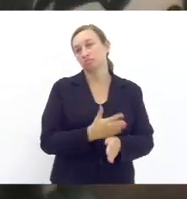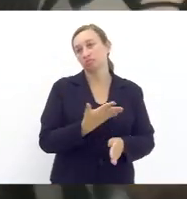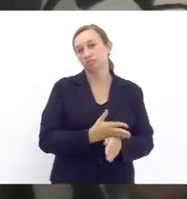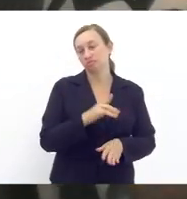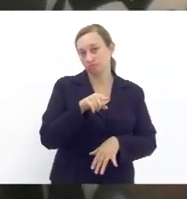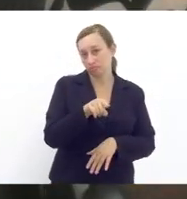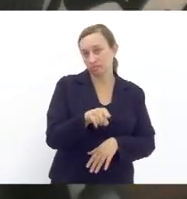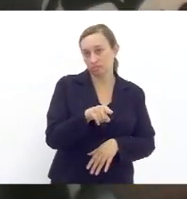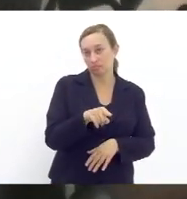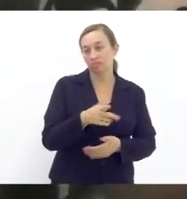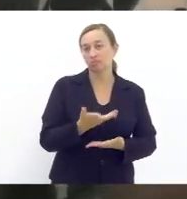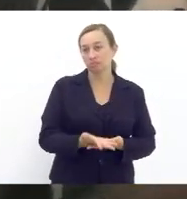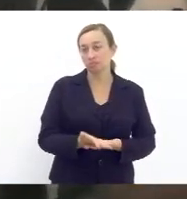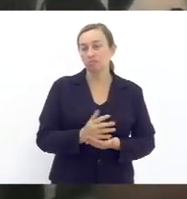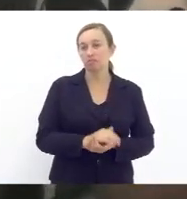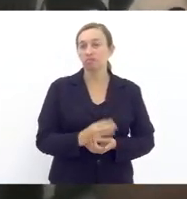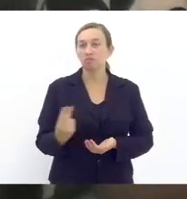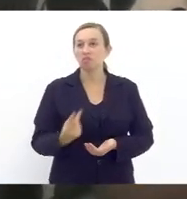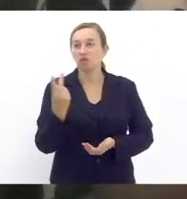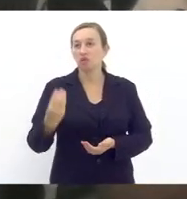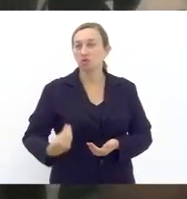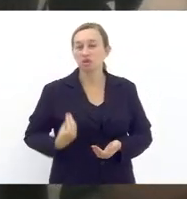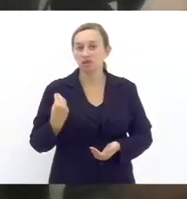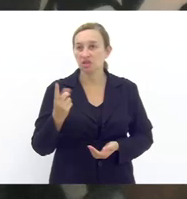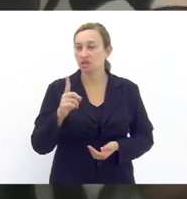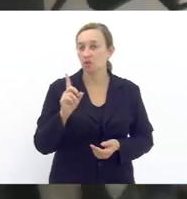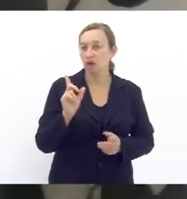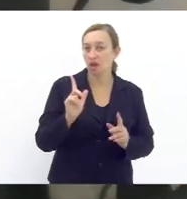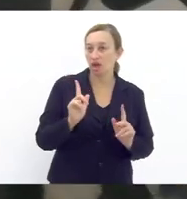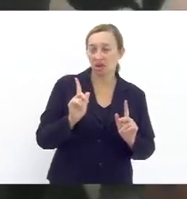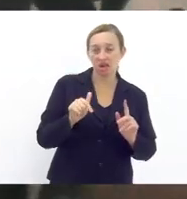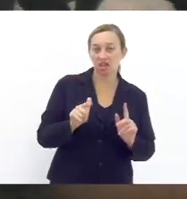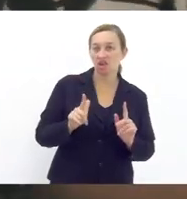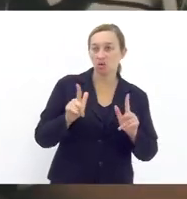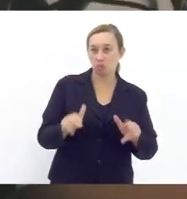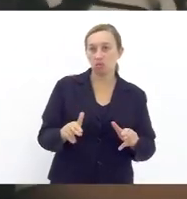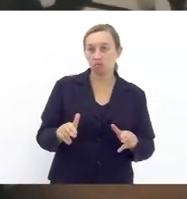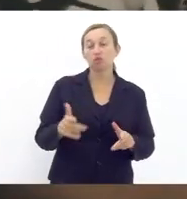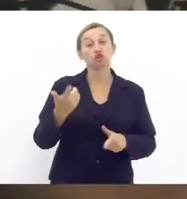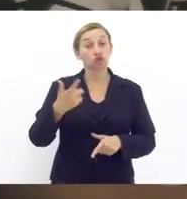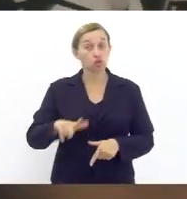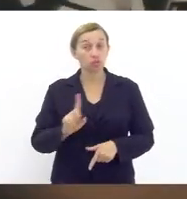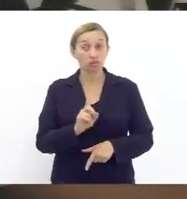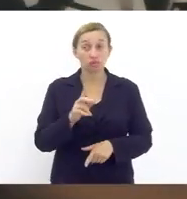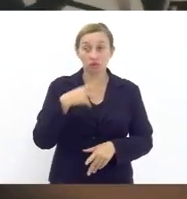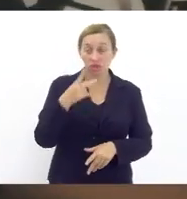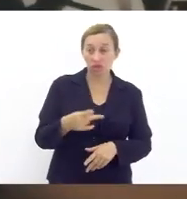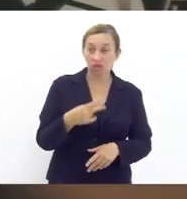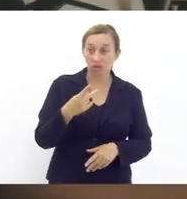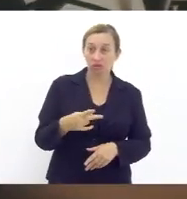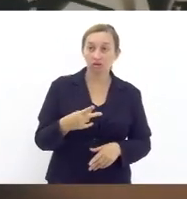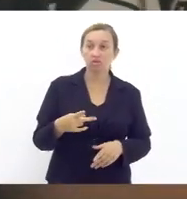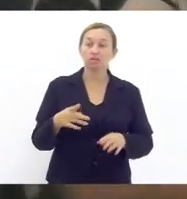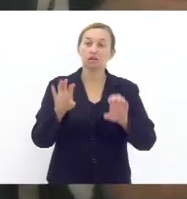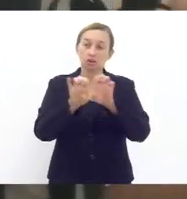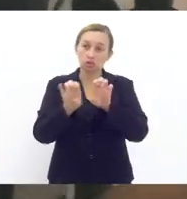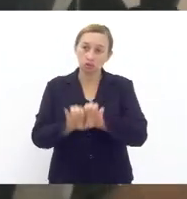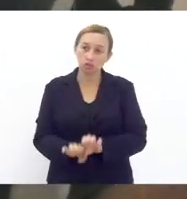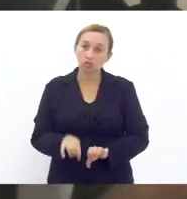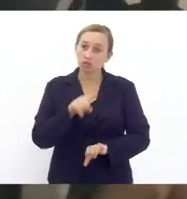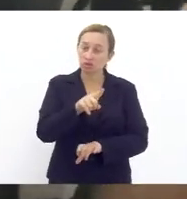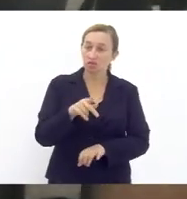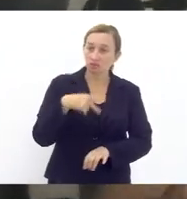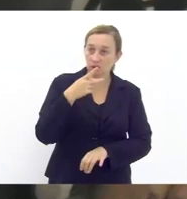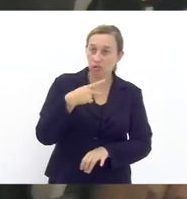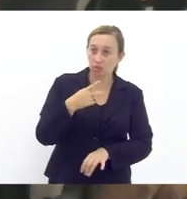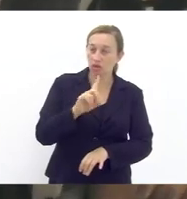ahn o valor da vida não é o mesmo né isso de novo não então a gente tem que trabalhar na questão estrutural como você mesmo colocou